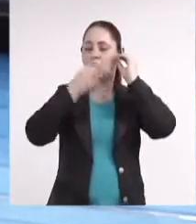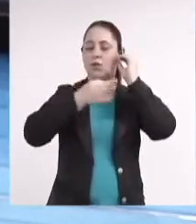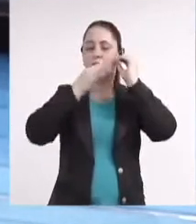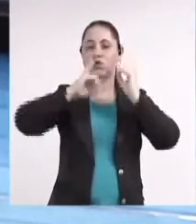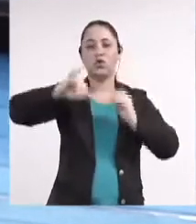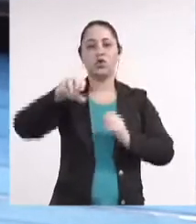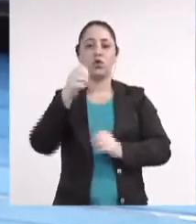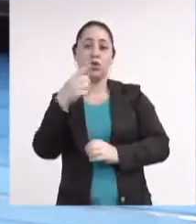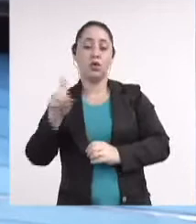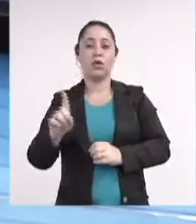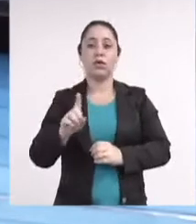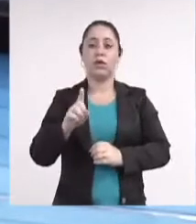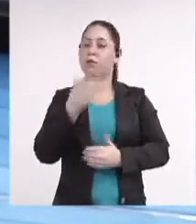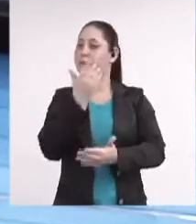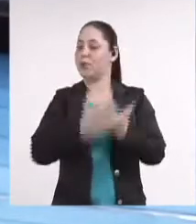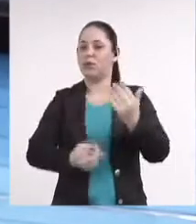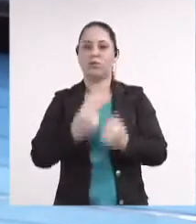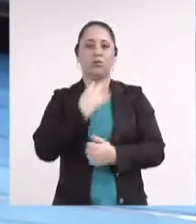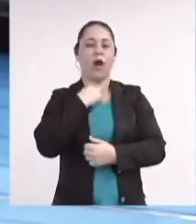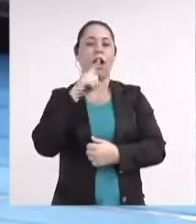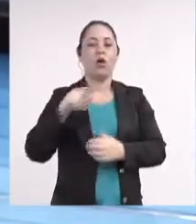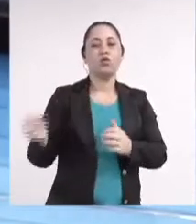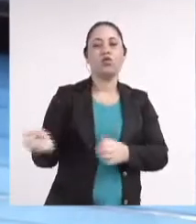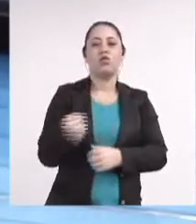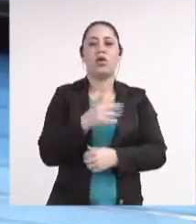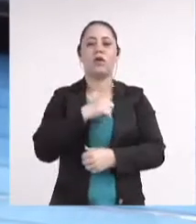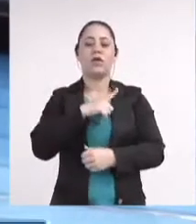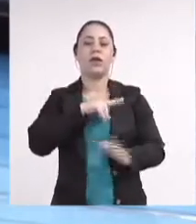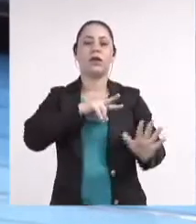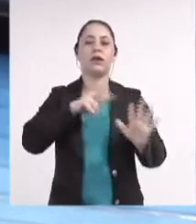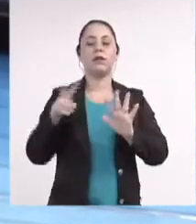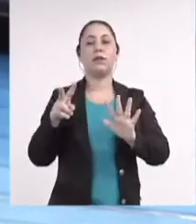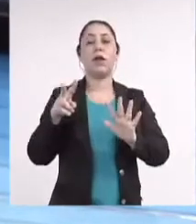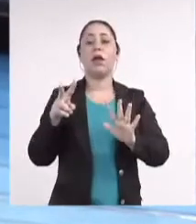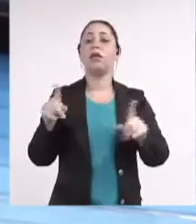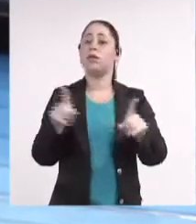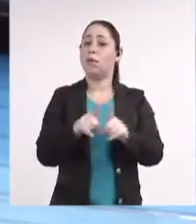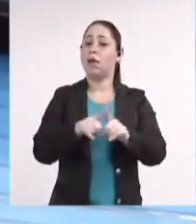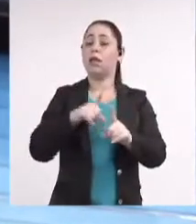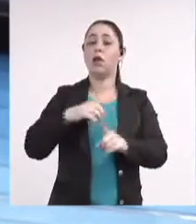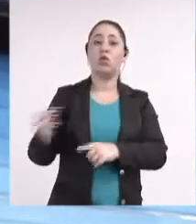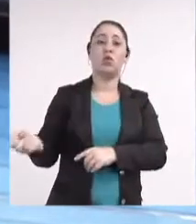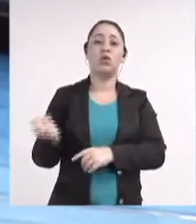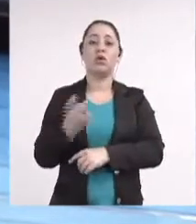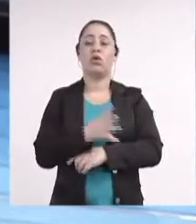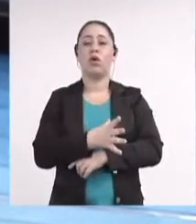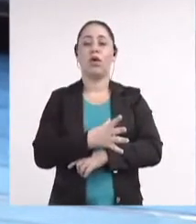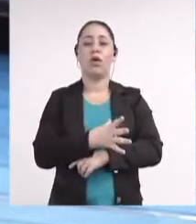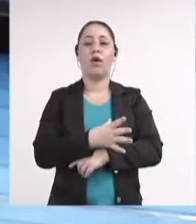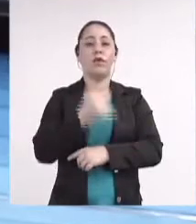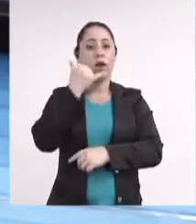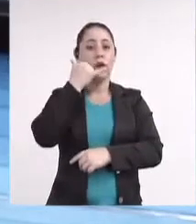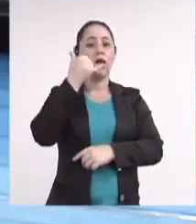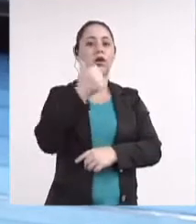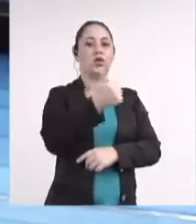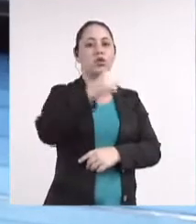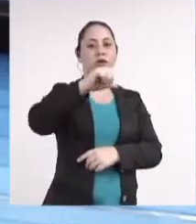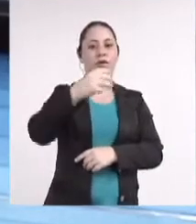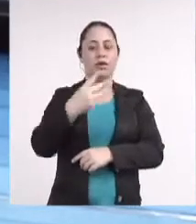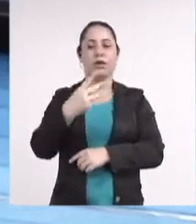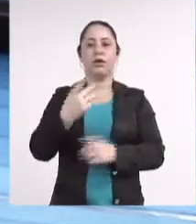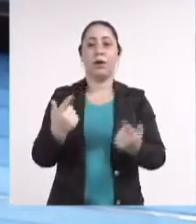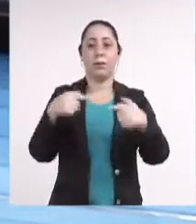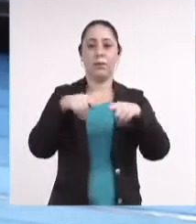Humberto. Então você não pode perder, essas são as novidades que a gente tem. Lembrando que já temos também dois novos programas do Se Liga 193, o programa em